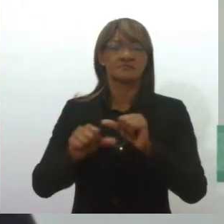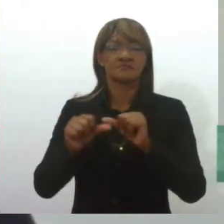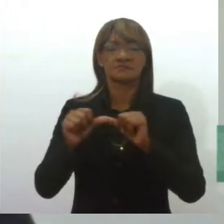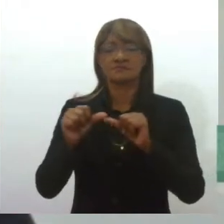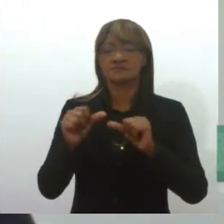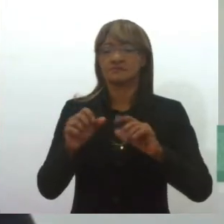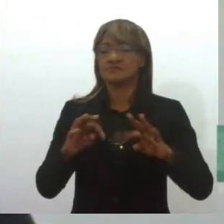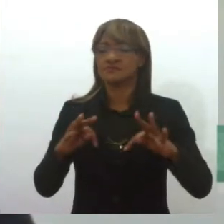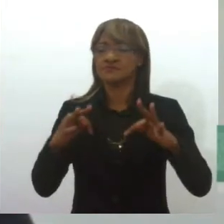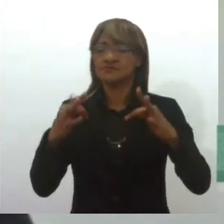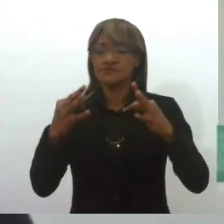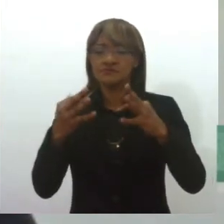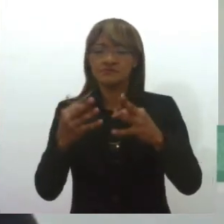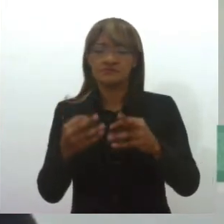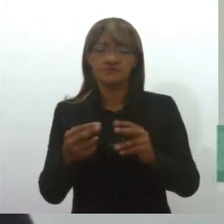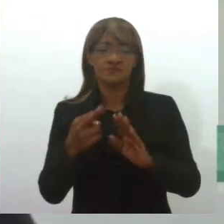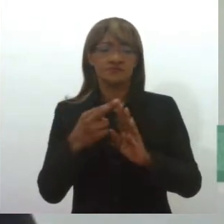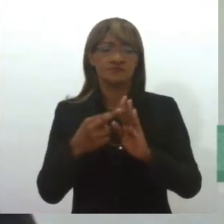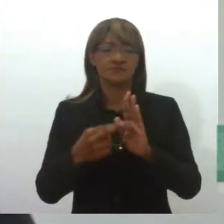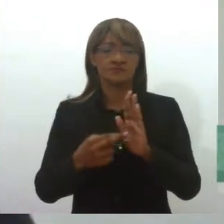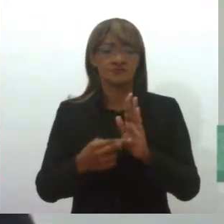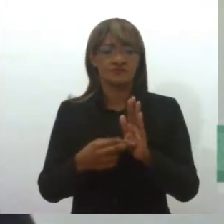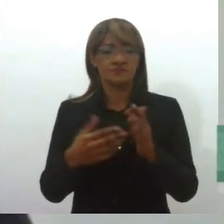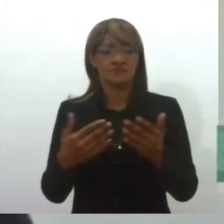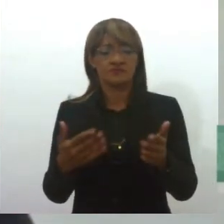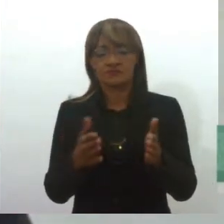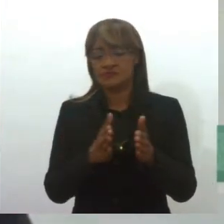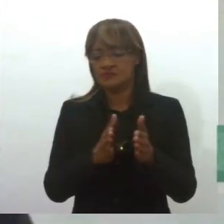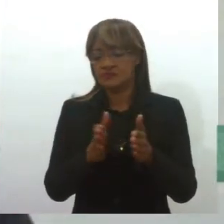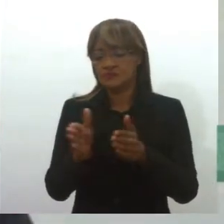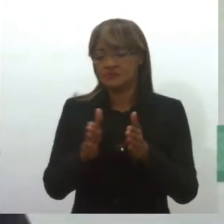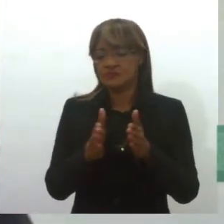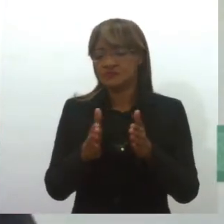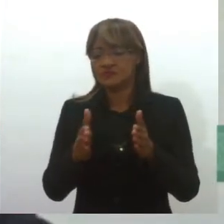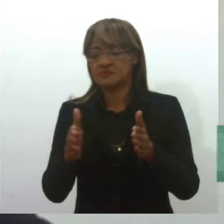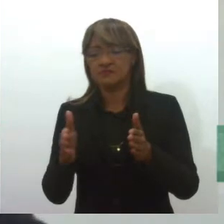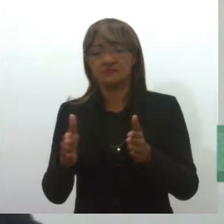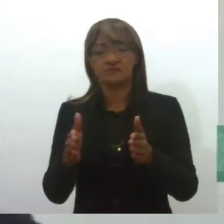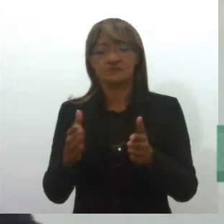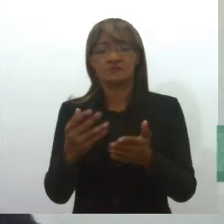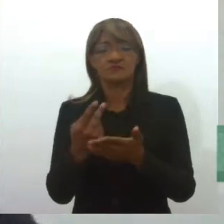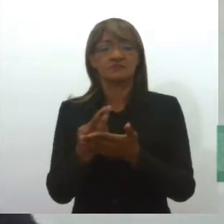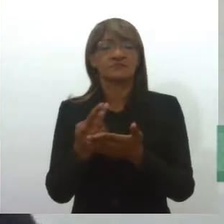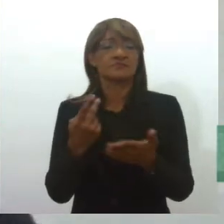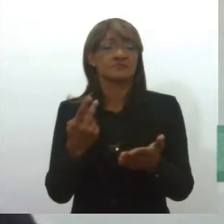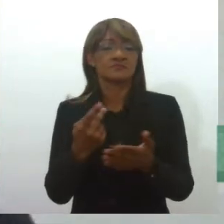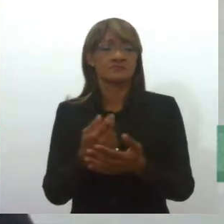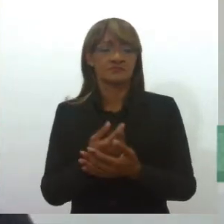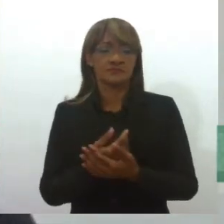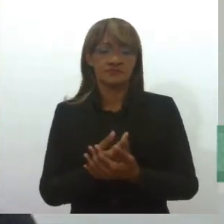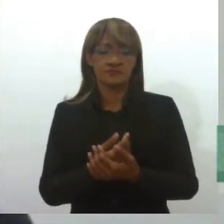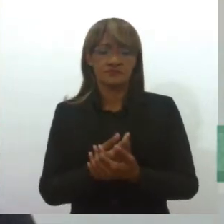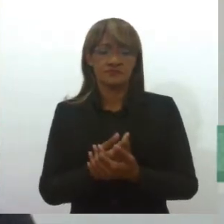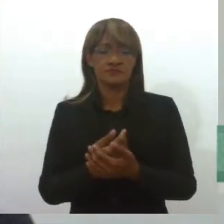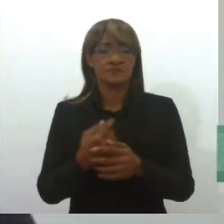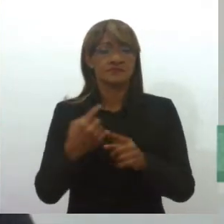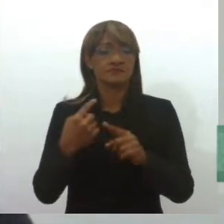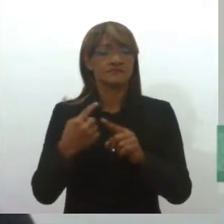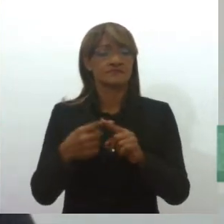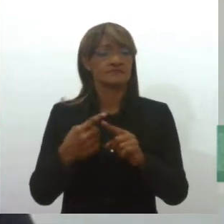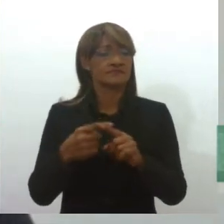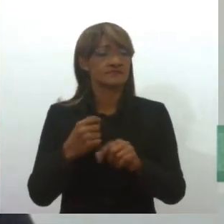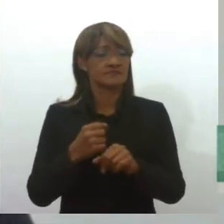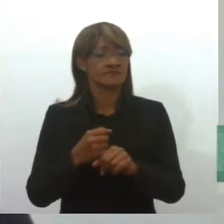a normativa sobre prazos prescricionais desses crimes, seja porque a execução da pena